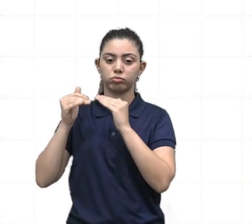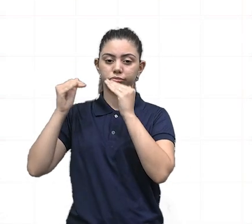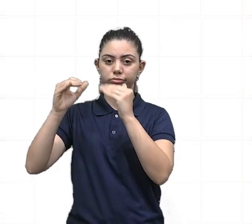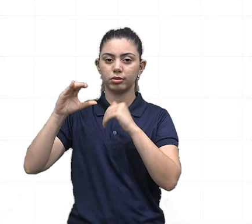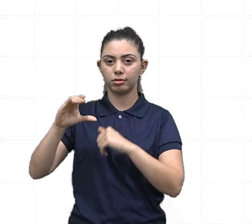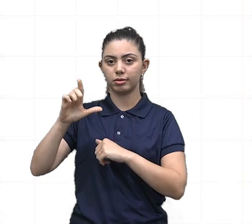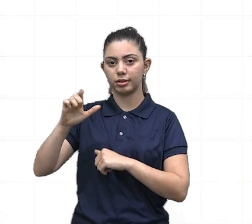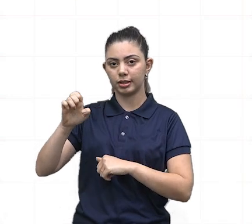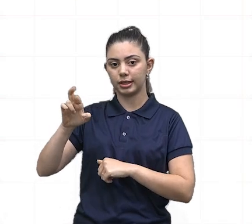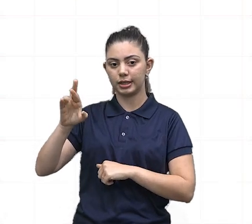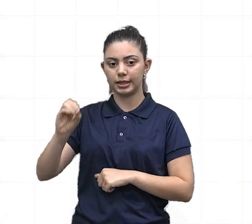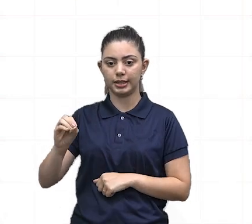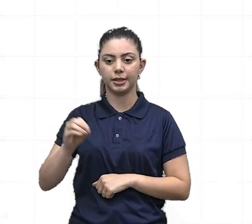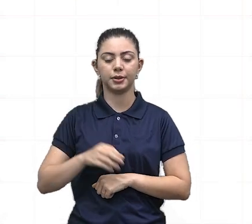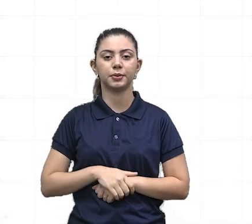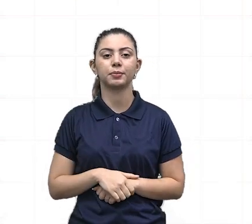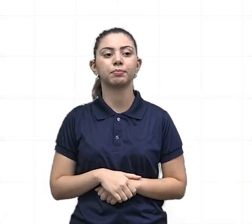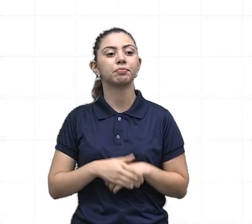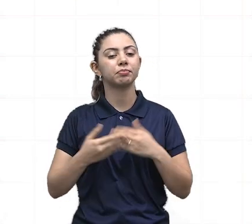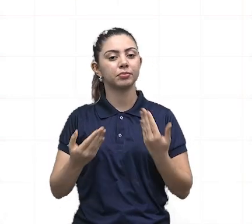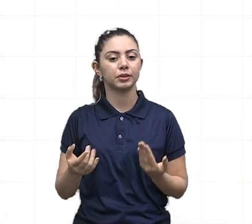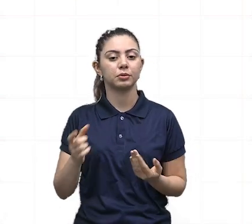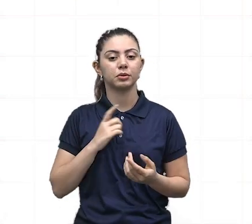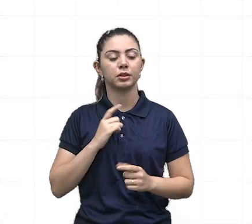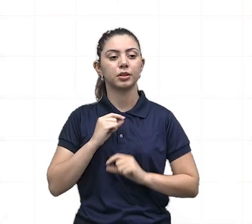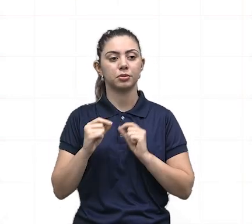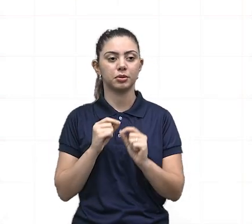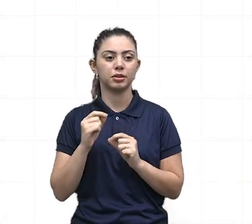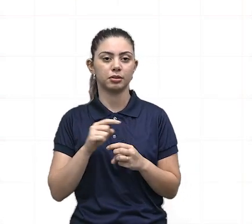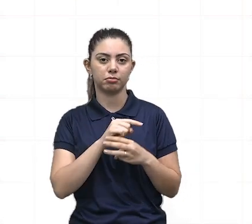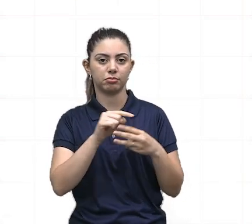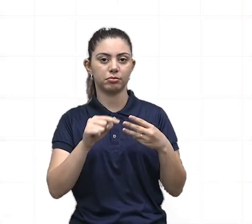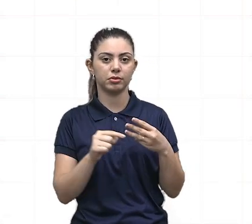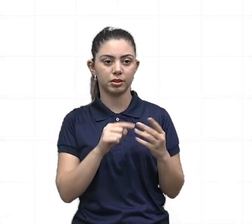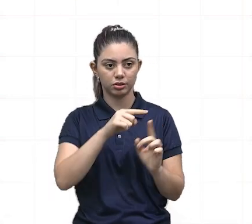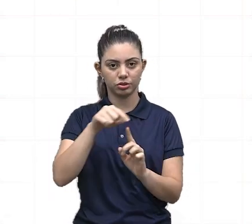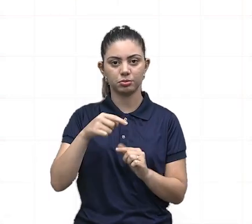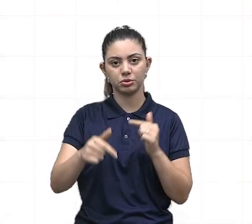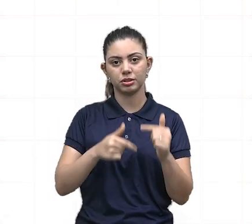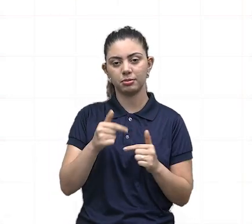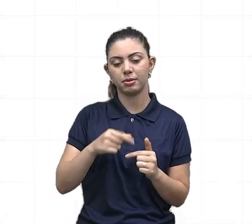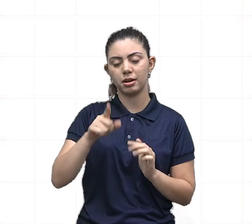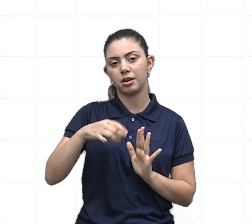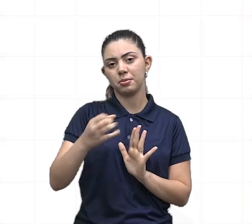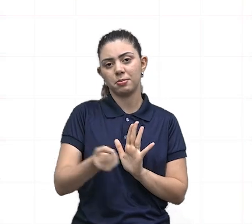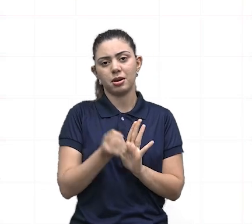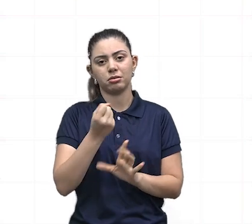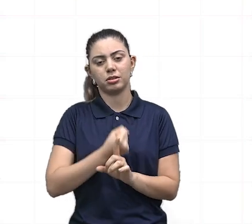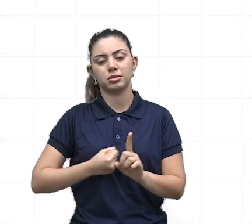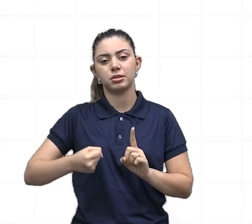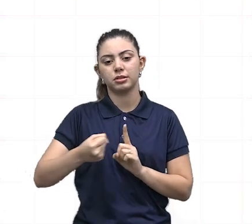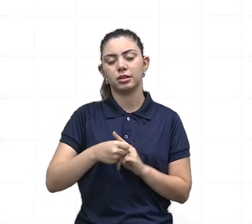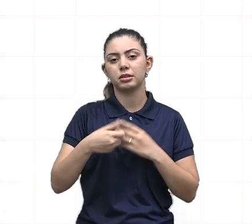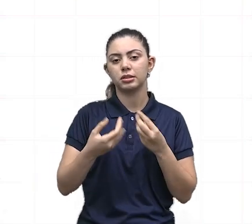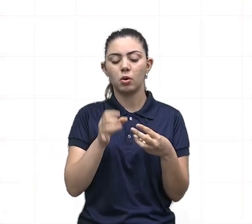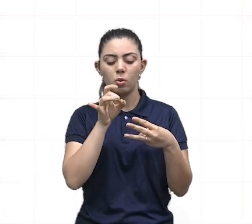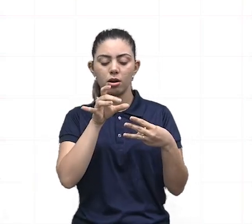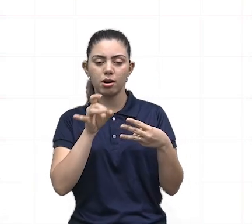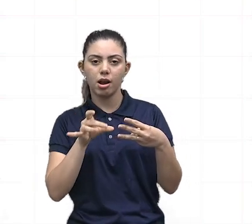o esquema das 3 ordens era símbolo da harmonia social, no qual cada